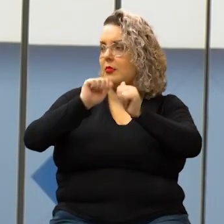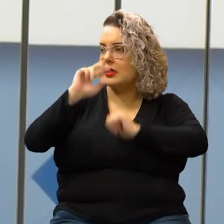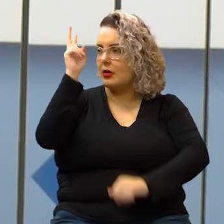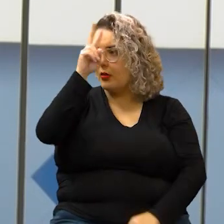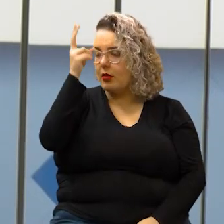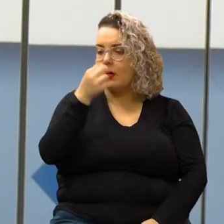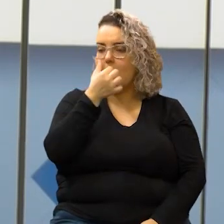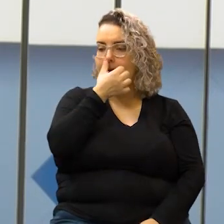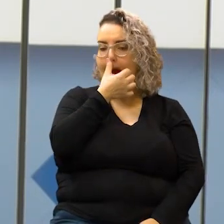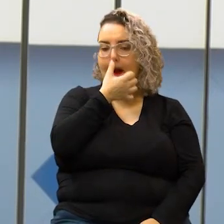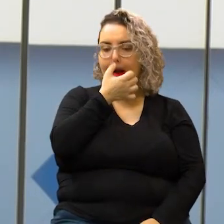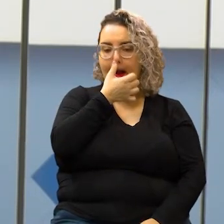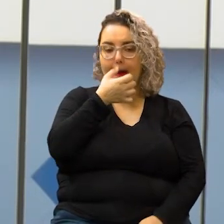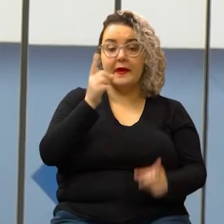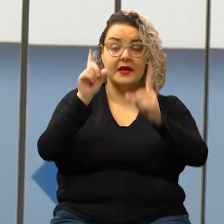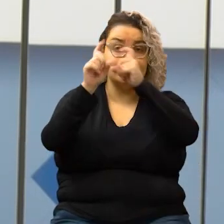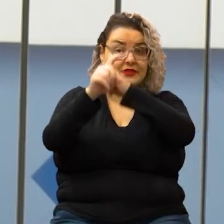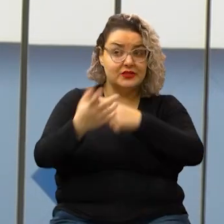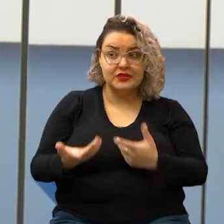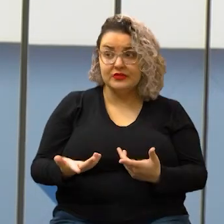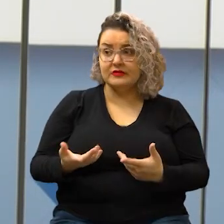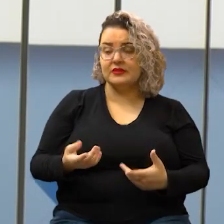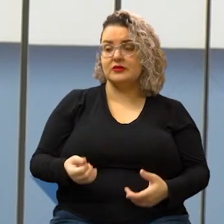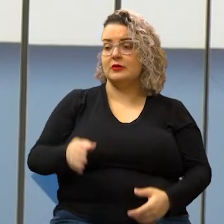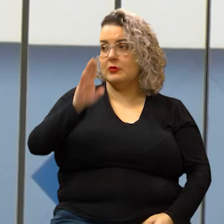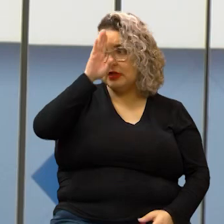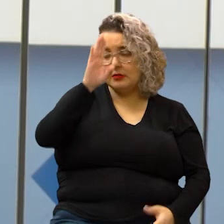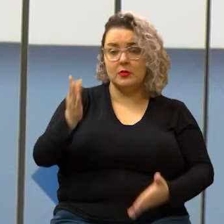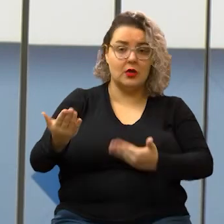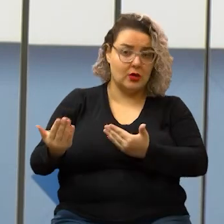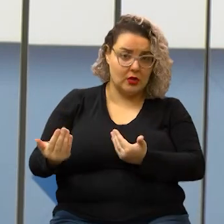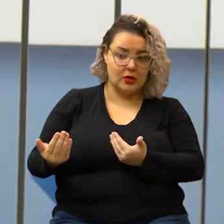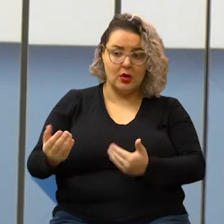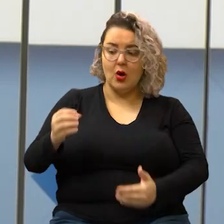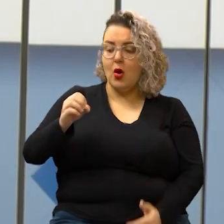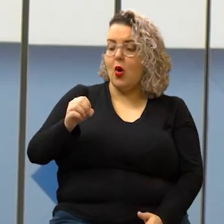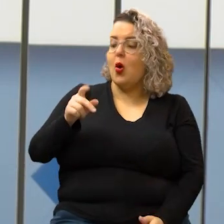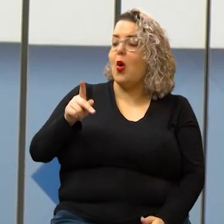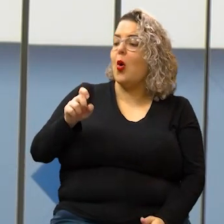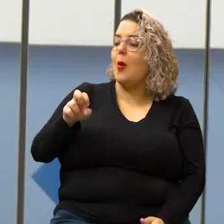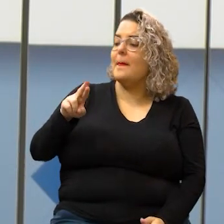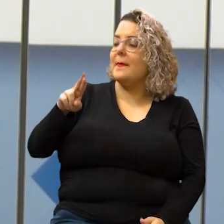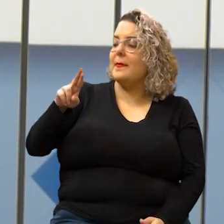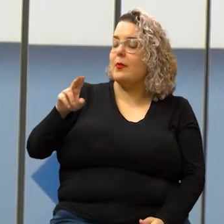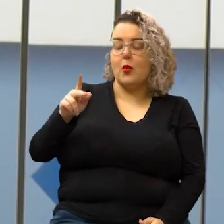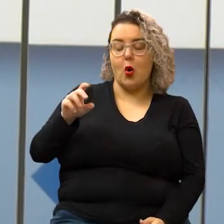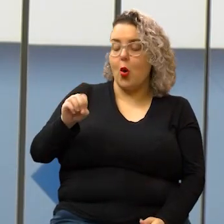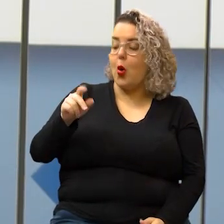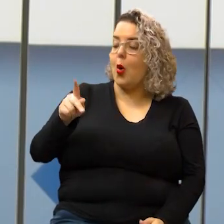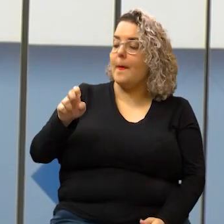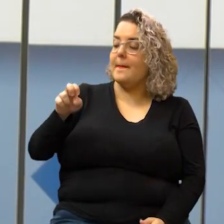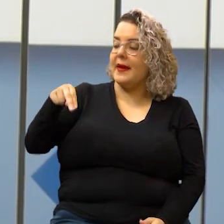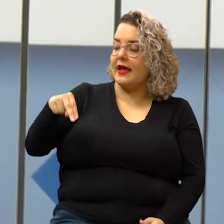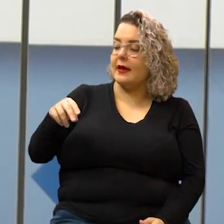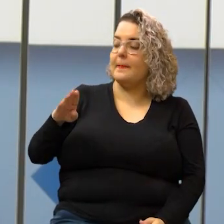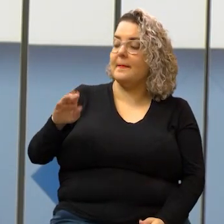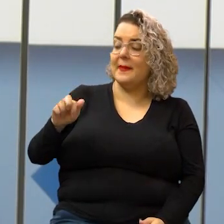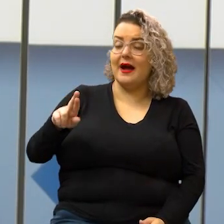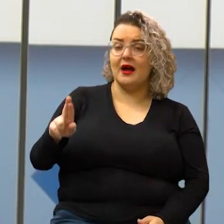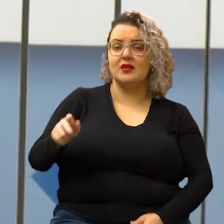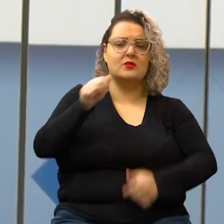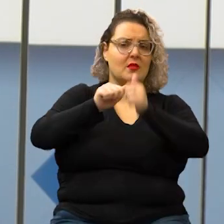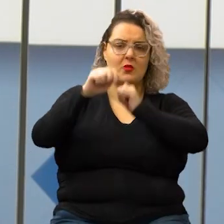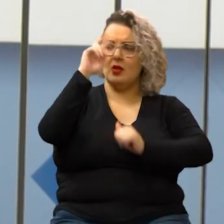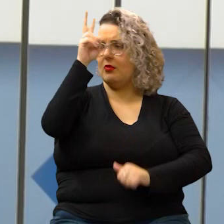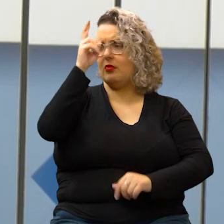É muito difícil uma festa, principalmente para os jovens, sem open bar de bebida alcoólica. Então, o que nós podemos fazer?